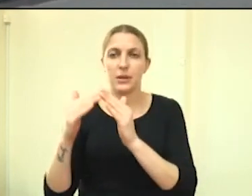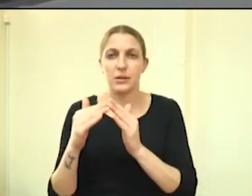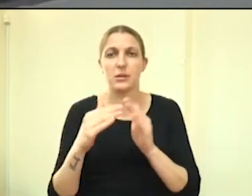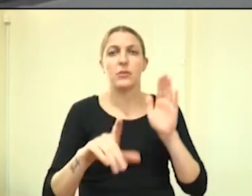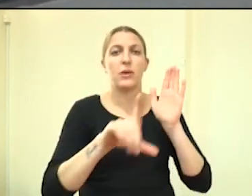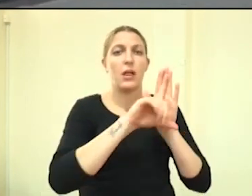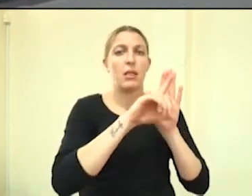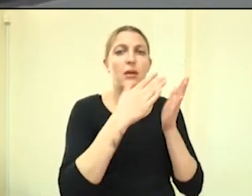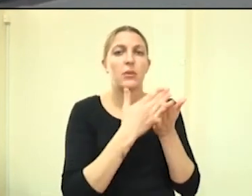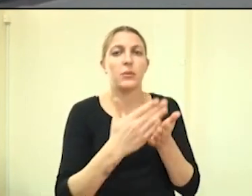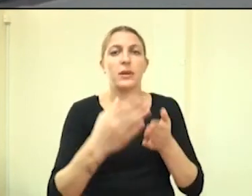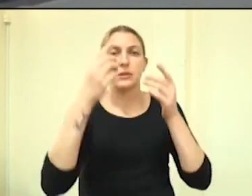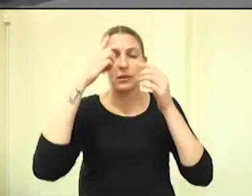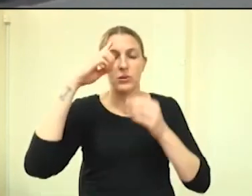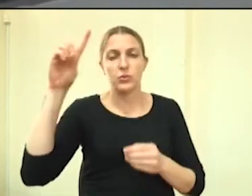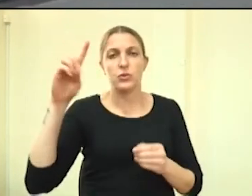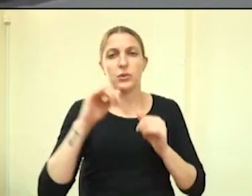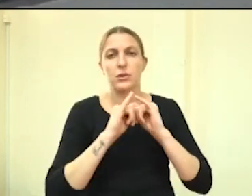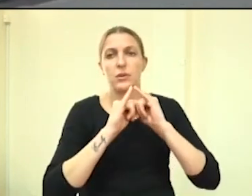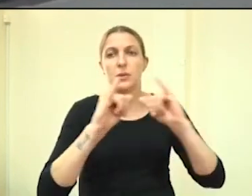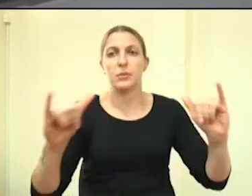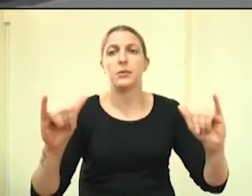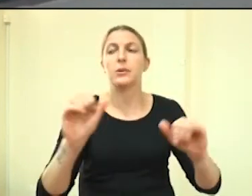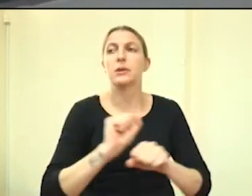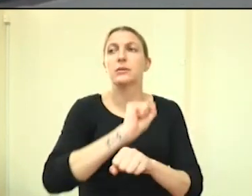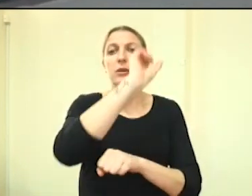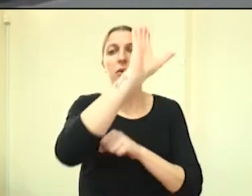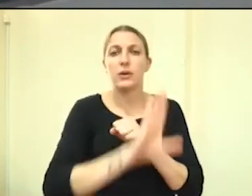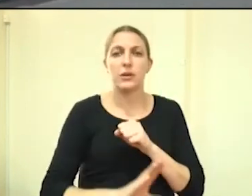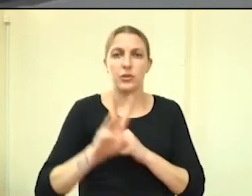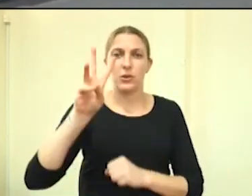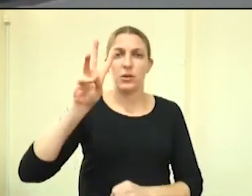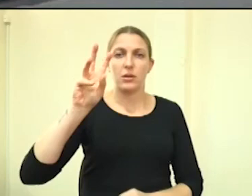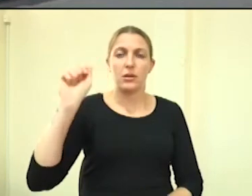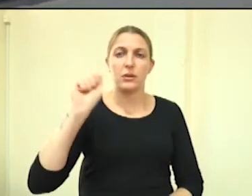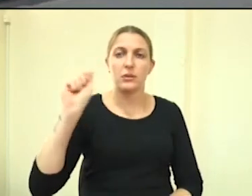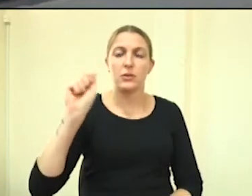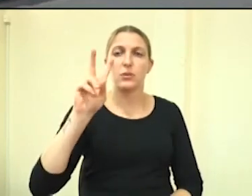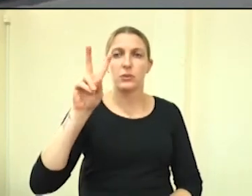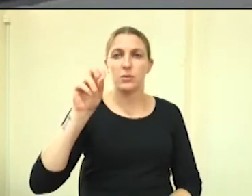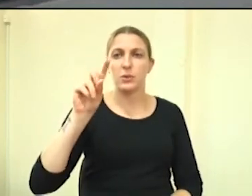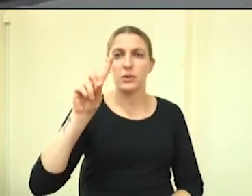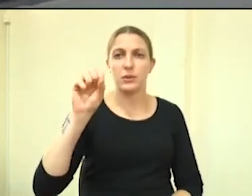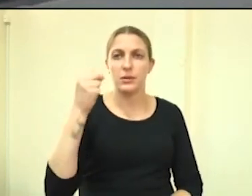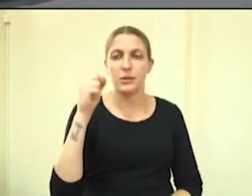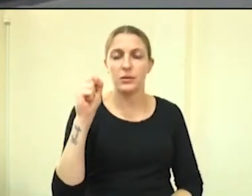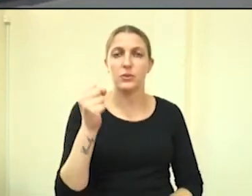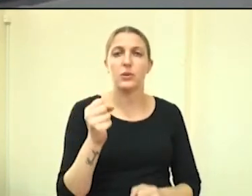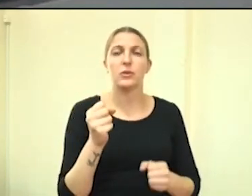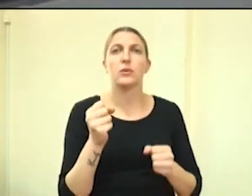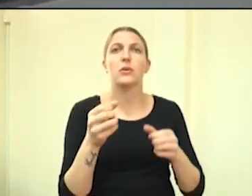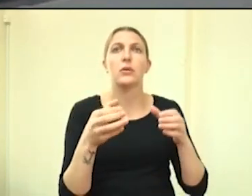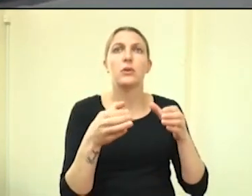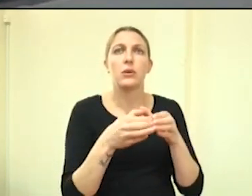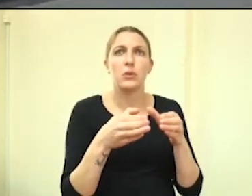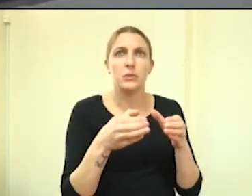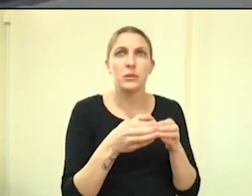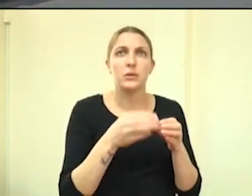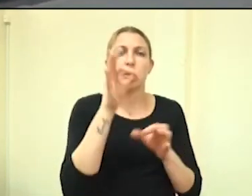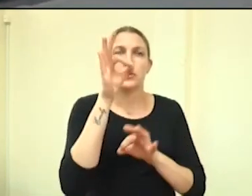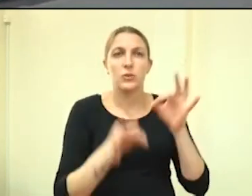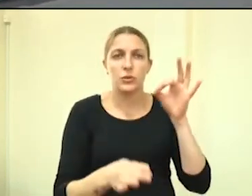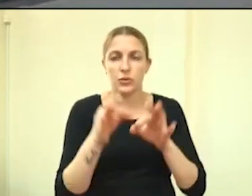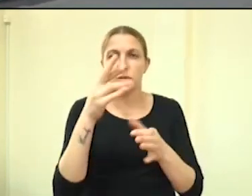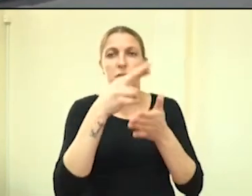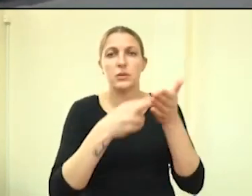data da sua publicação. Erechim, 13 de agosto de 2018. Luiz Francisco Schmidt, Prefeito Municipal. Parecer da Comissão de Justiça e Redação e